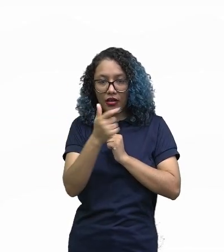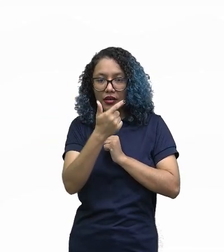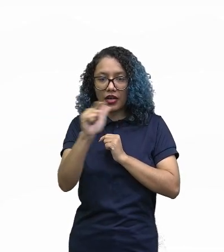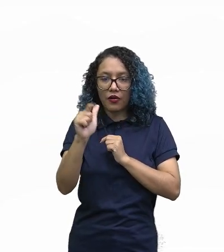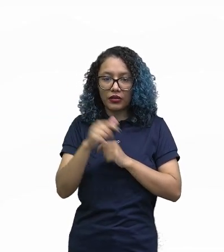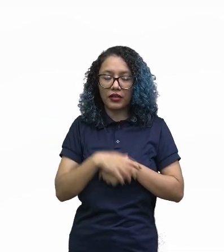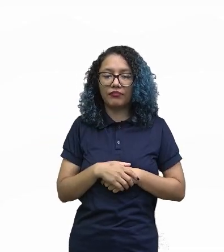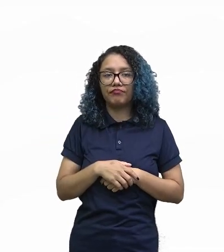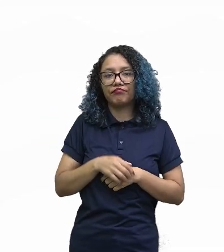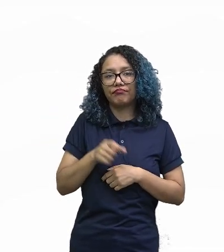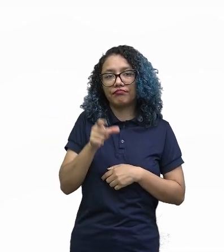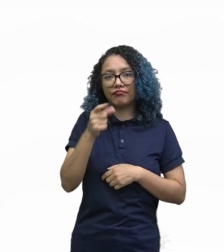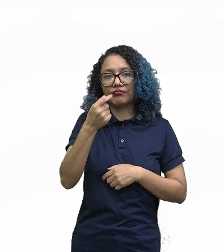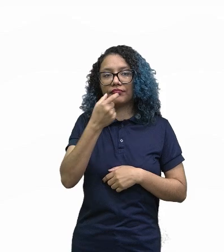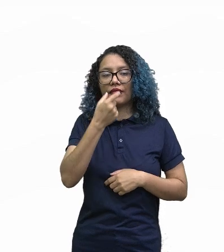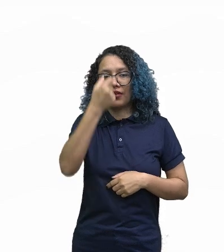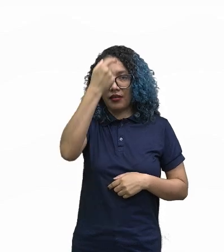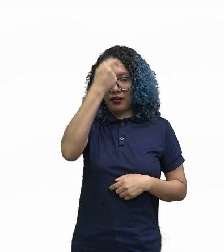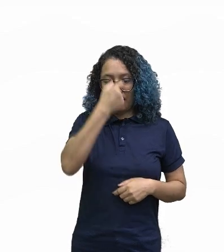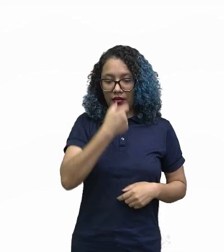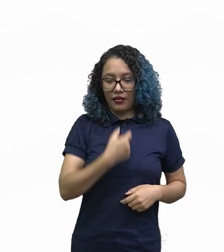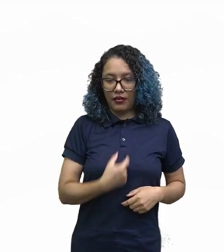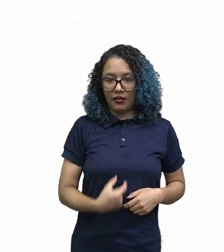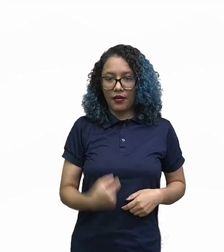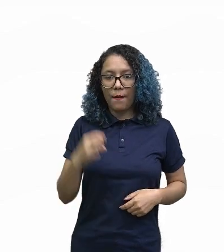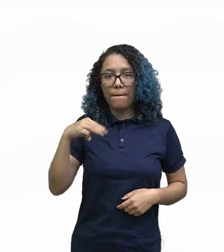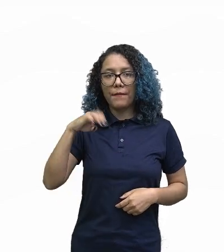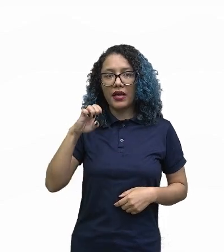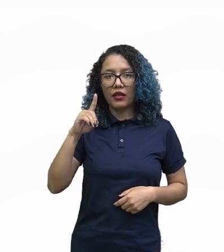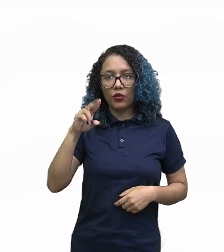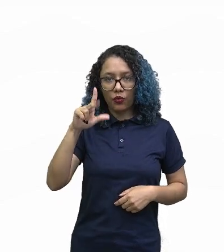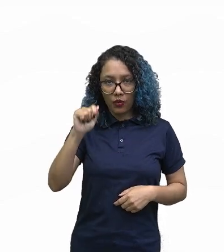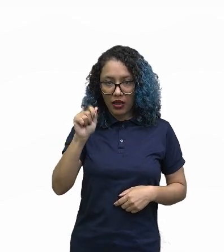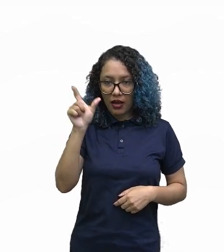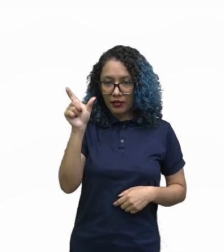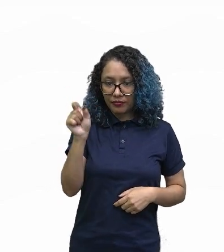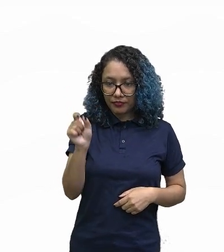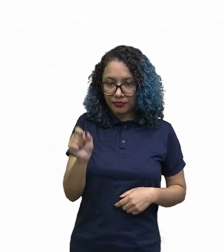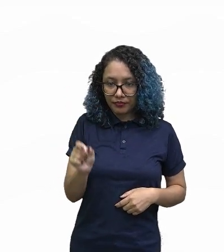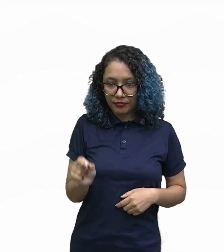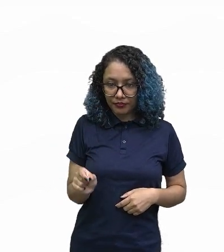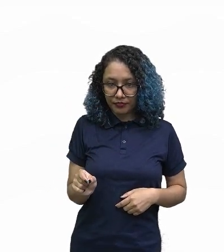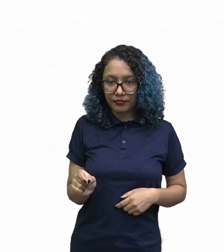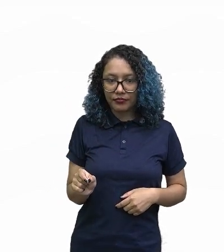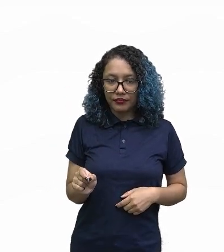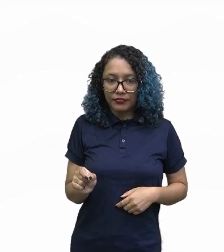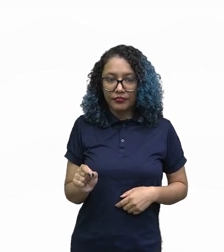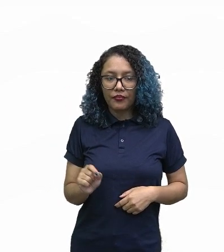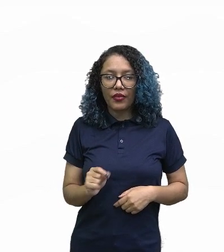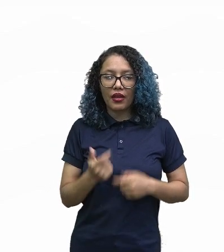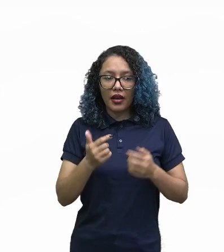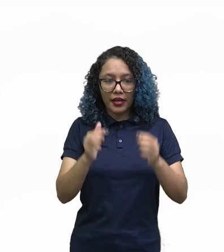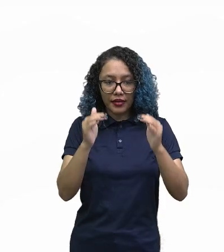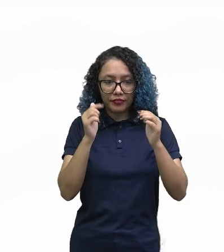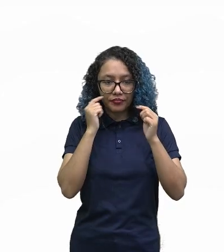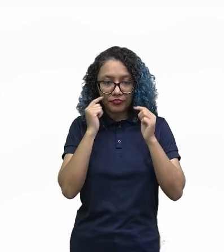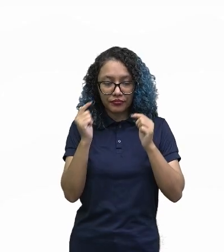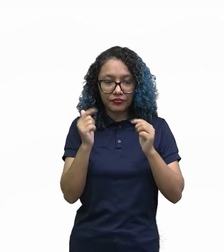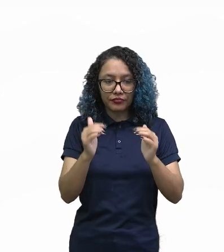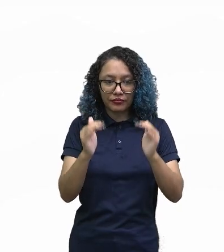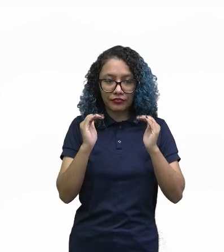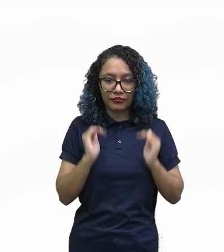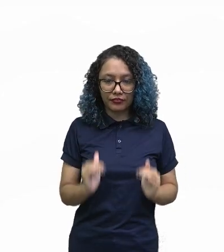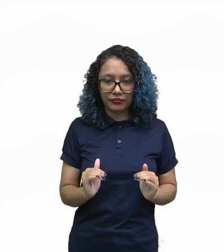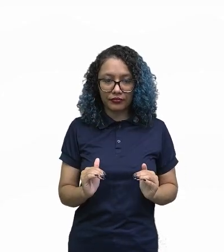vai descendo ali essa estrutura, como a gente observa na imagem. Abaixo, eu consigo observar ali a representação